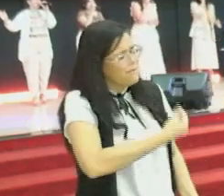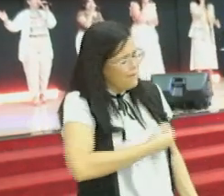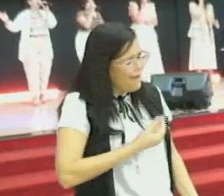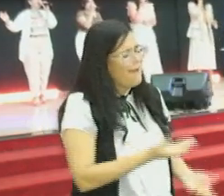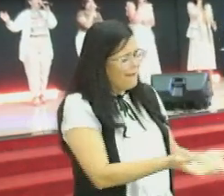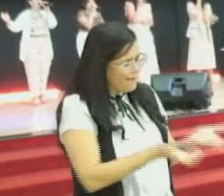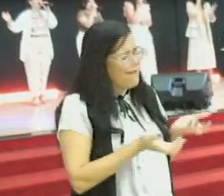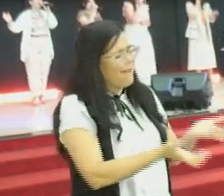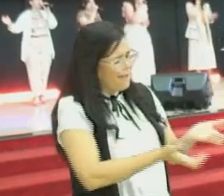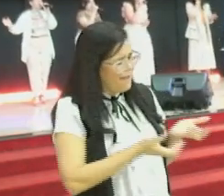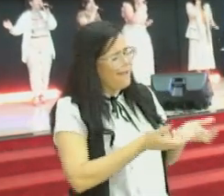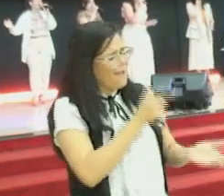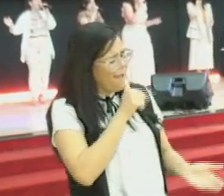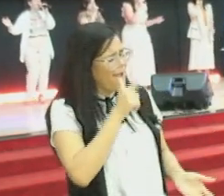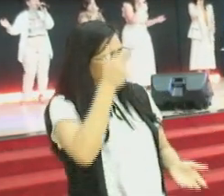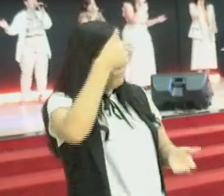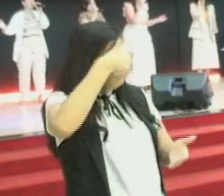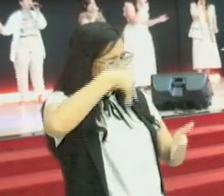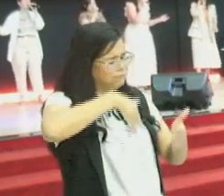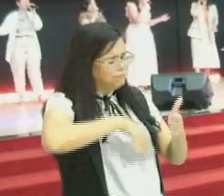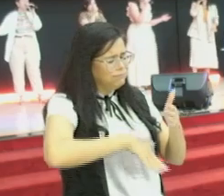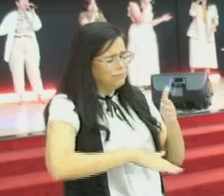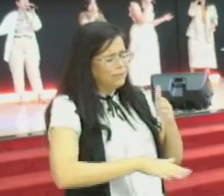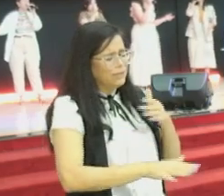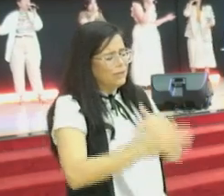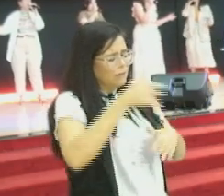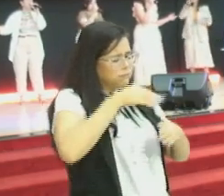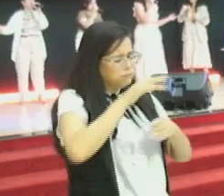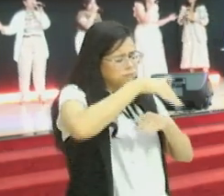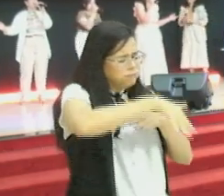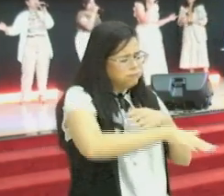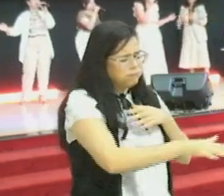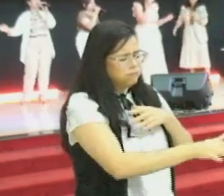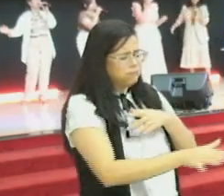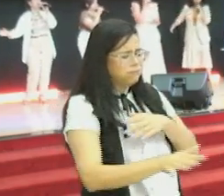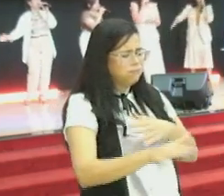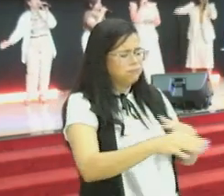que jorra sem fim.